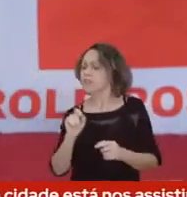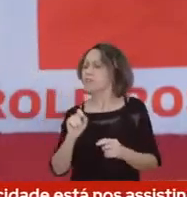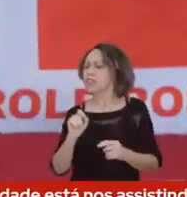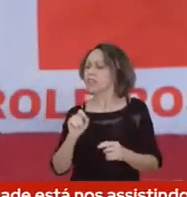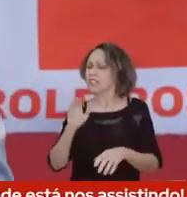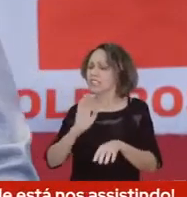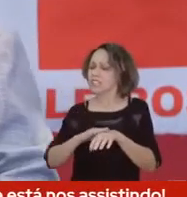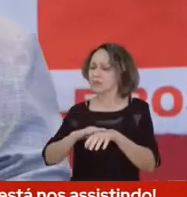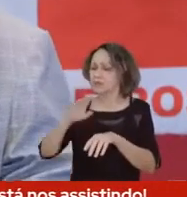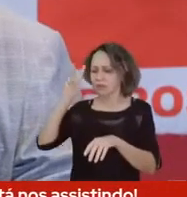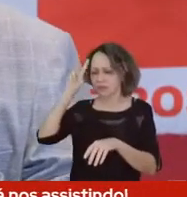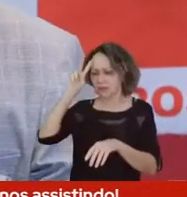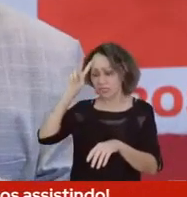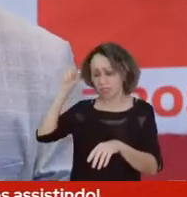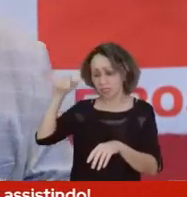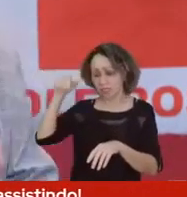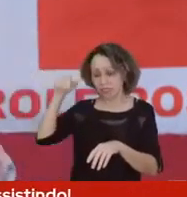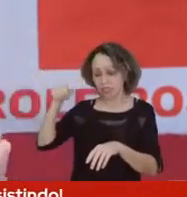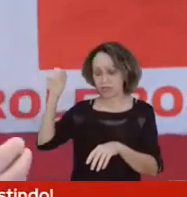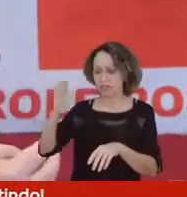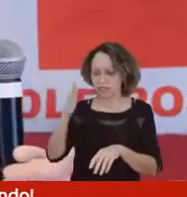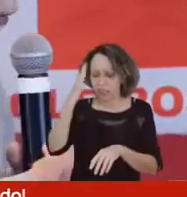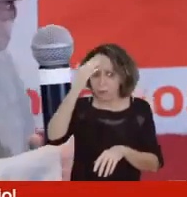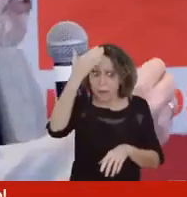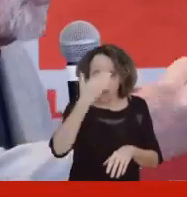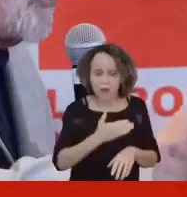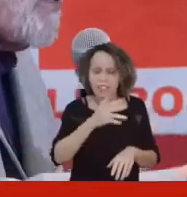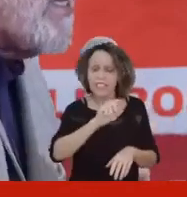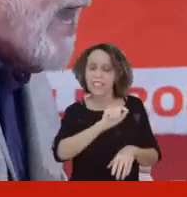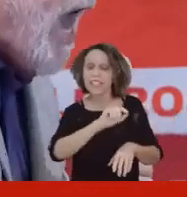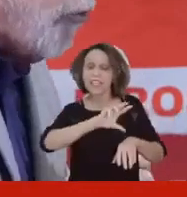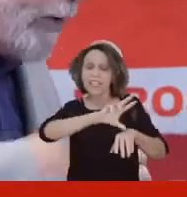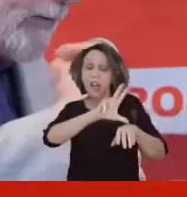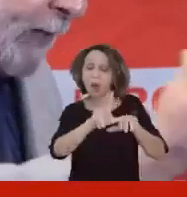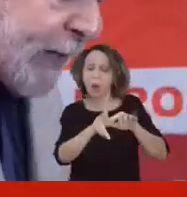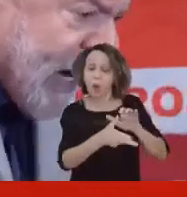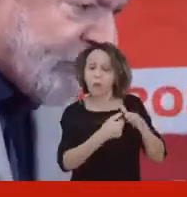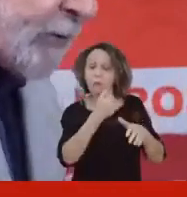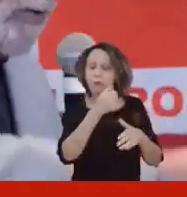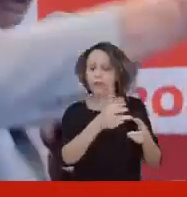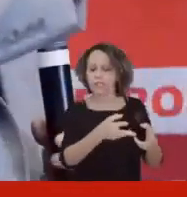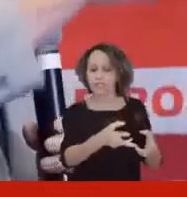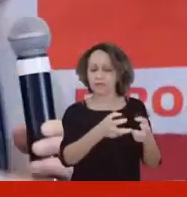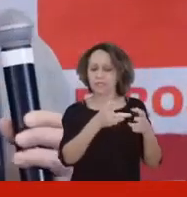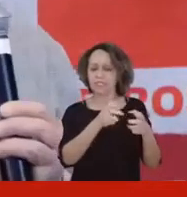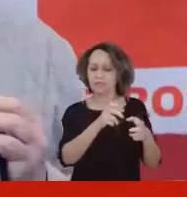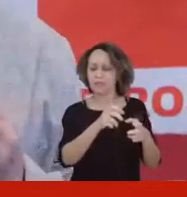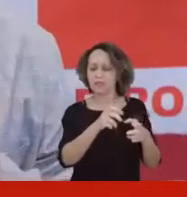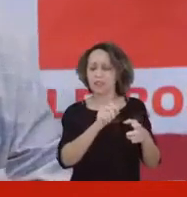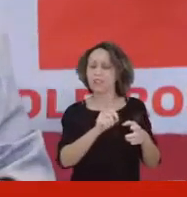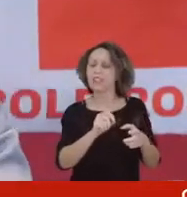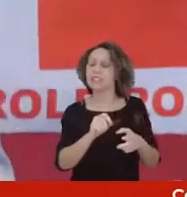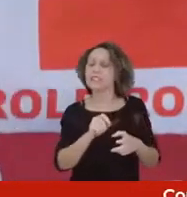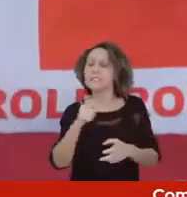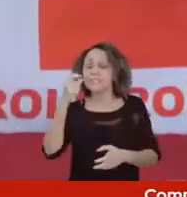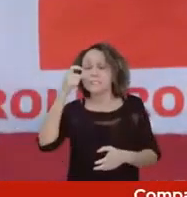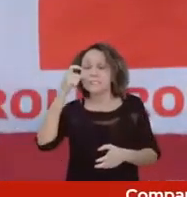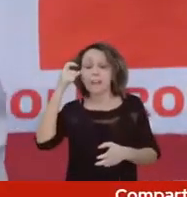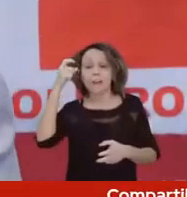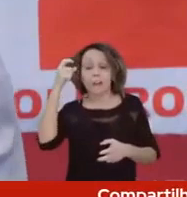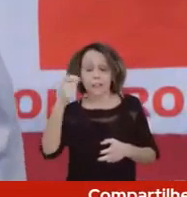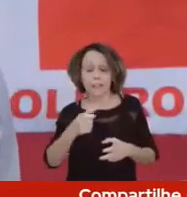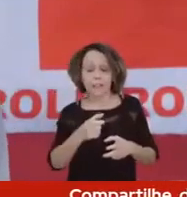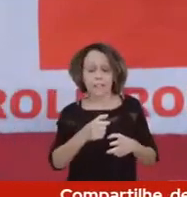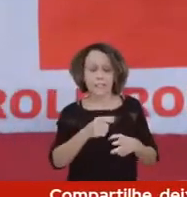roubando a Petrobras, agora que está ficando provado de quem é o interesse de destruir a Petrobras,